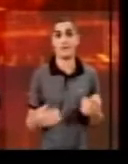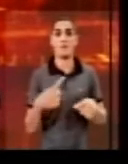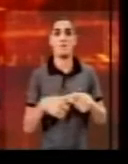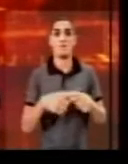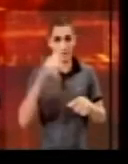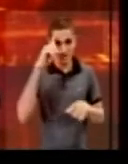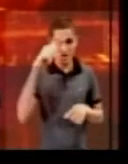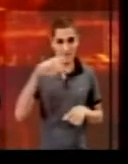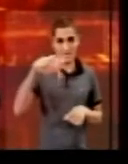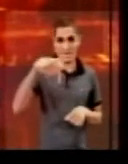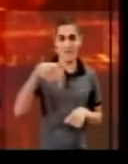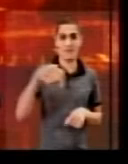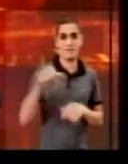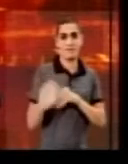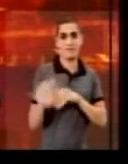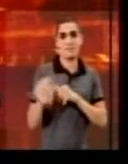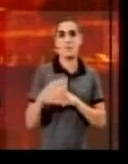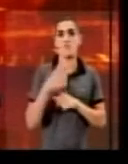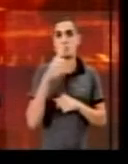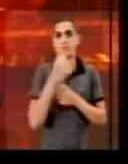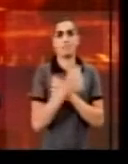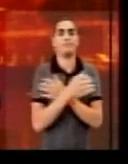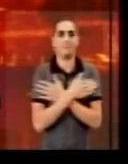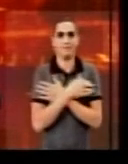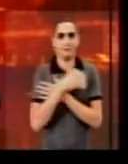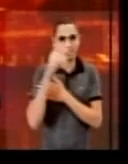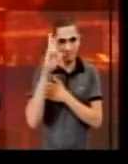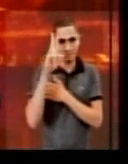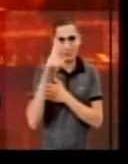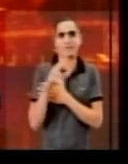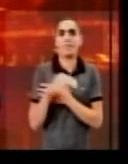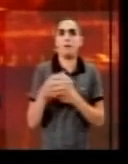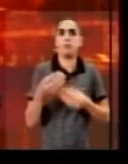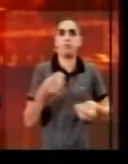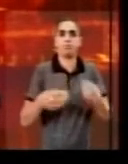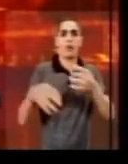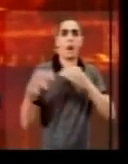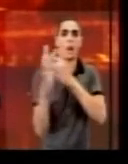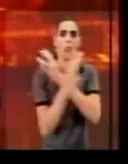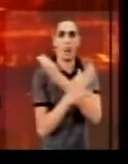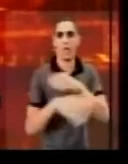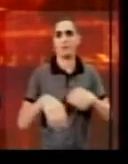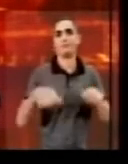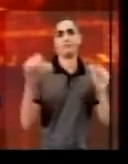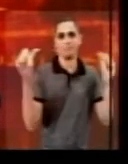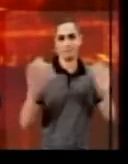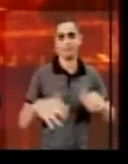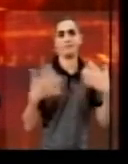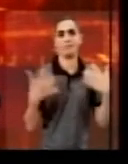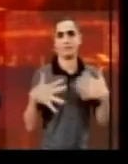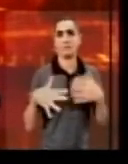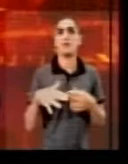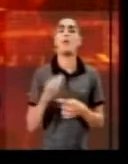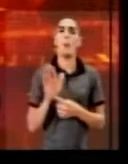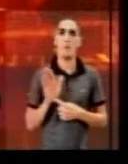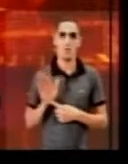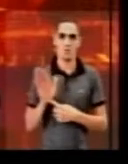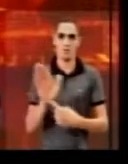teremos consequência disso. Isso aqui já é um indicativo que pode ser relacionado